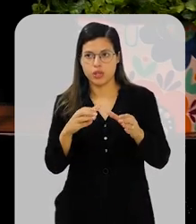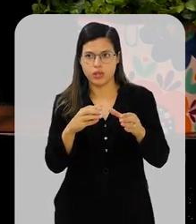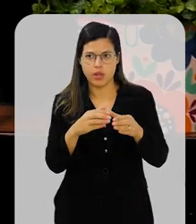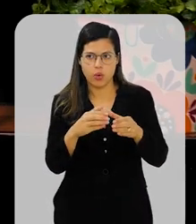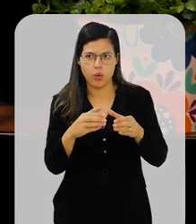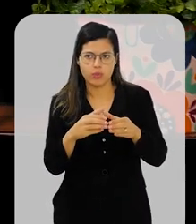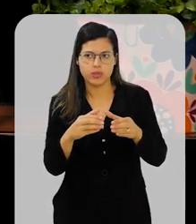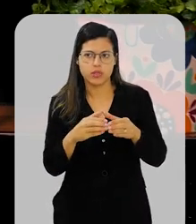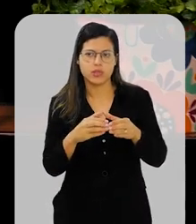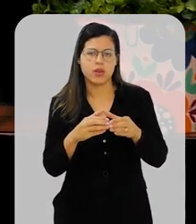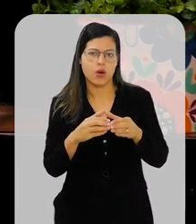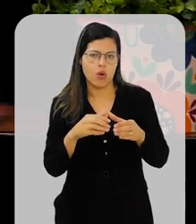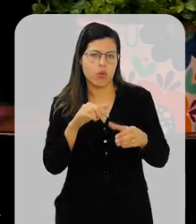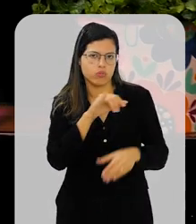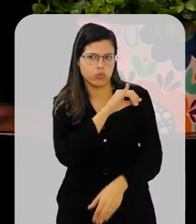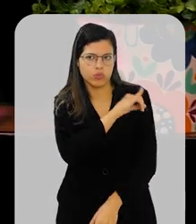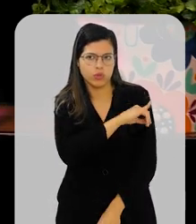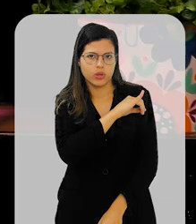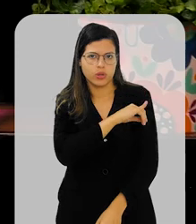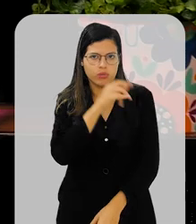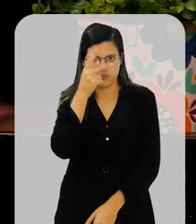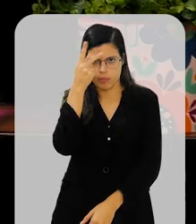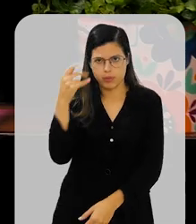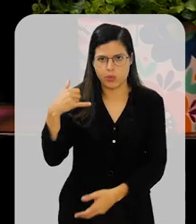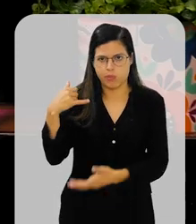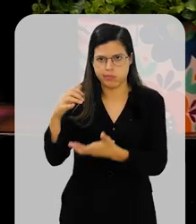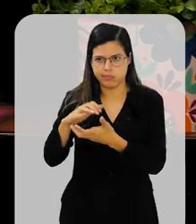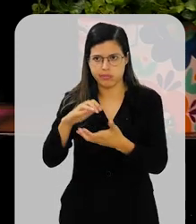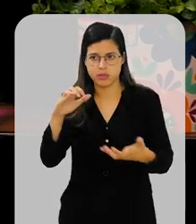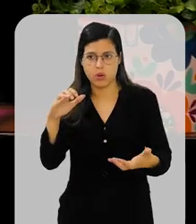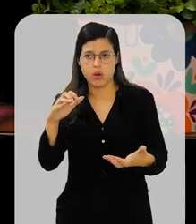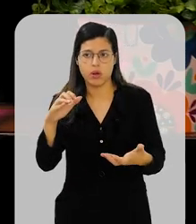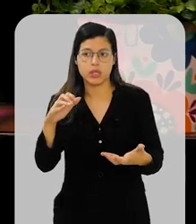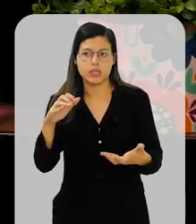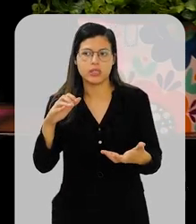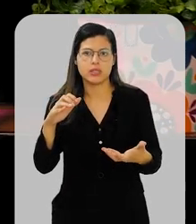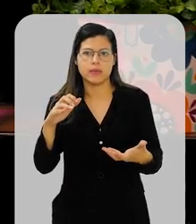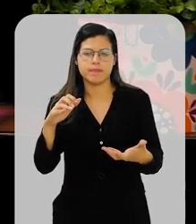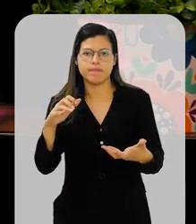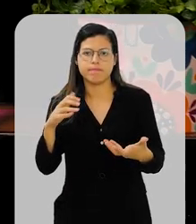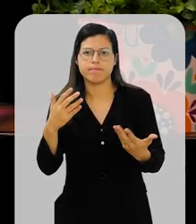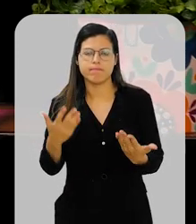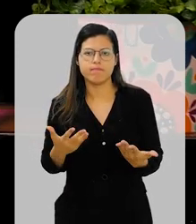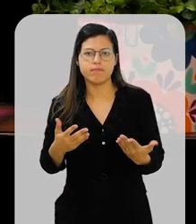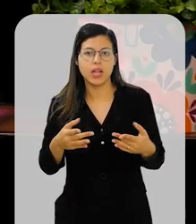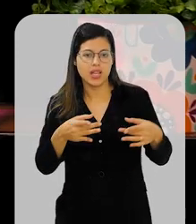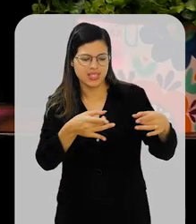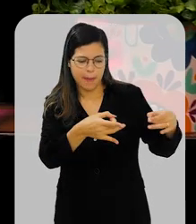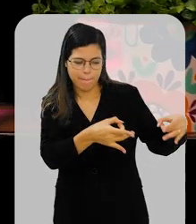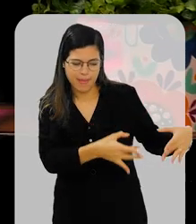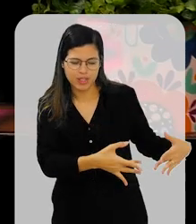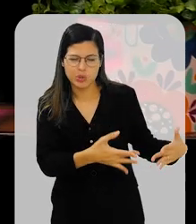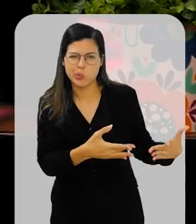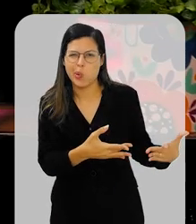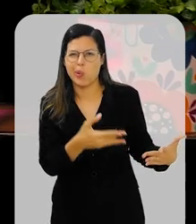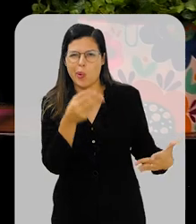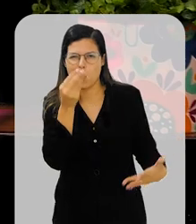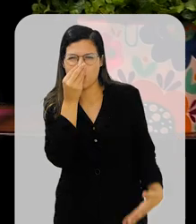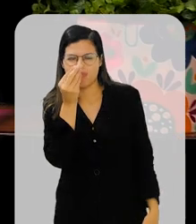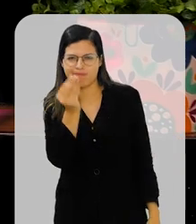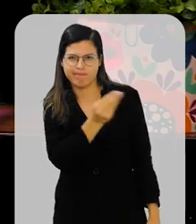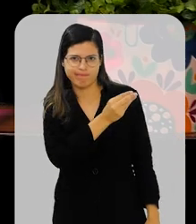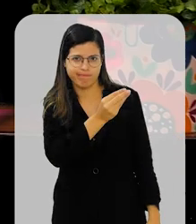comissão da seccional Rio de Janeiro da pessoa idosa. O abandono,